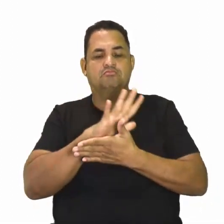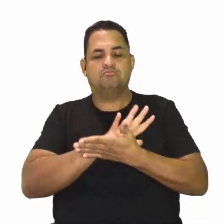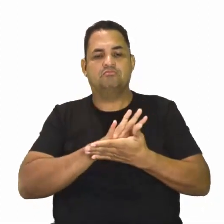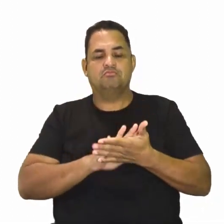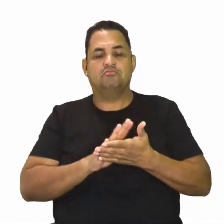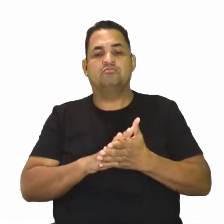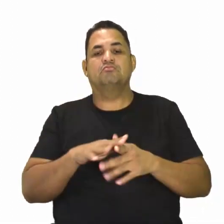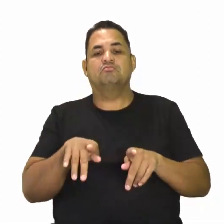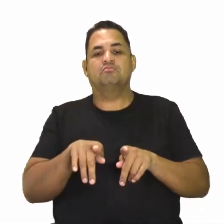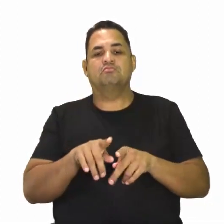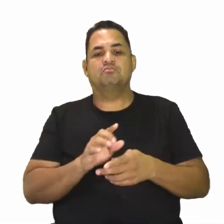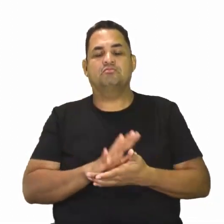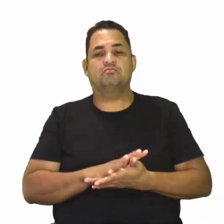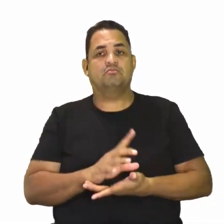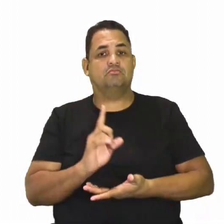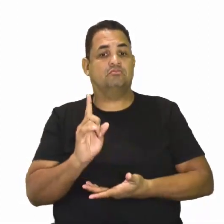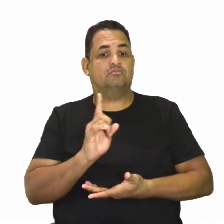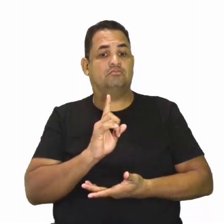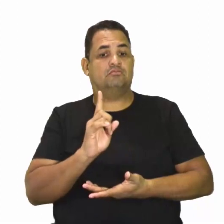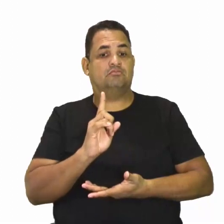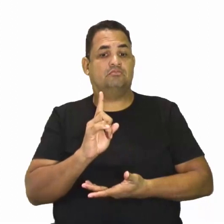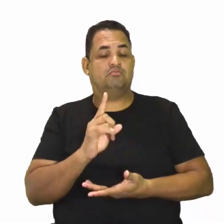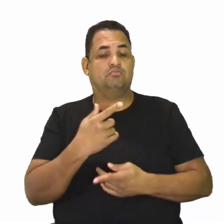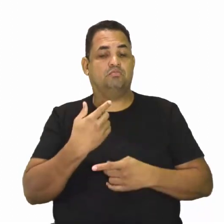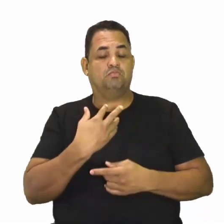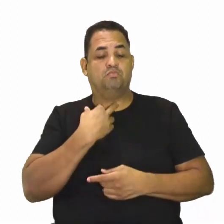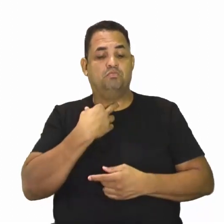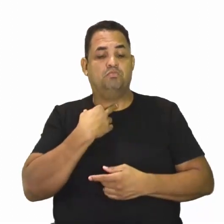ecológica, não esquecendo das questões